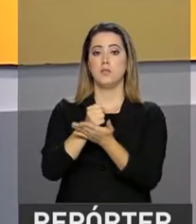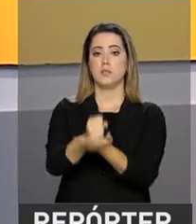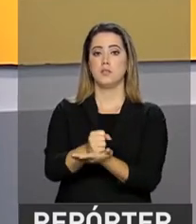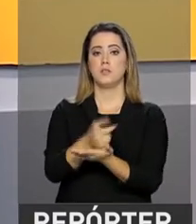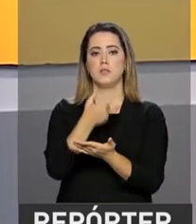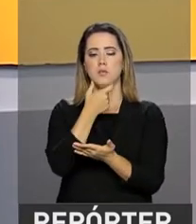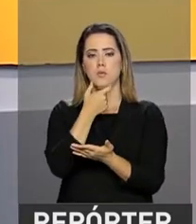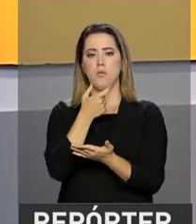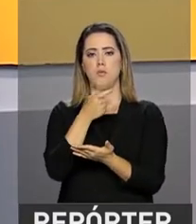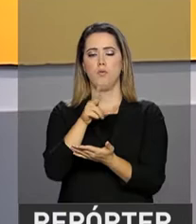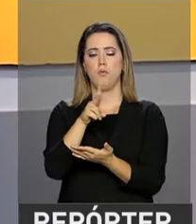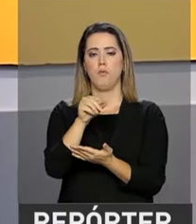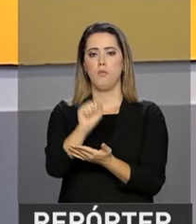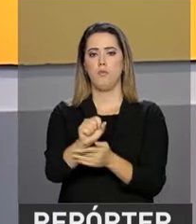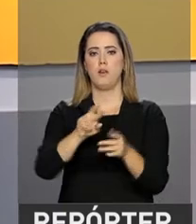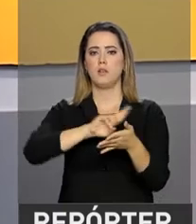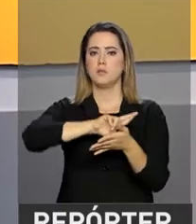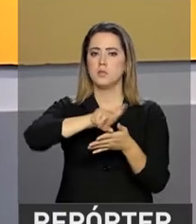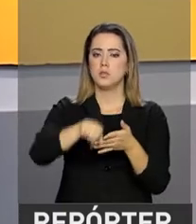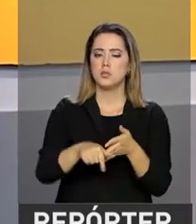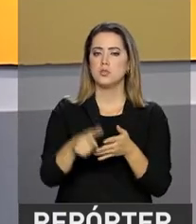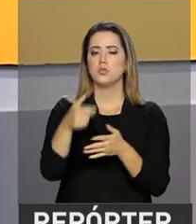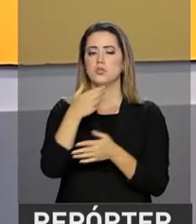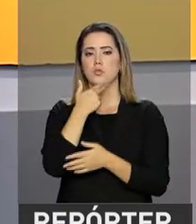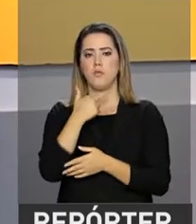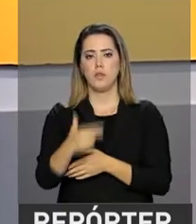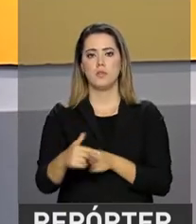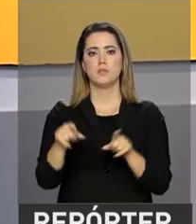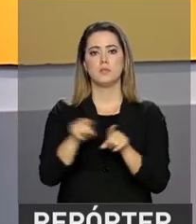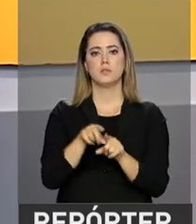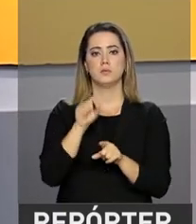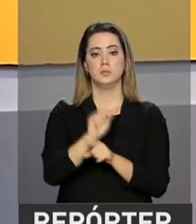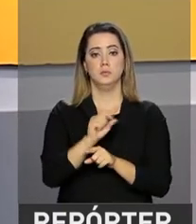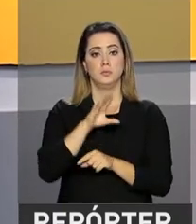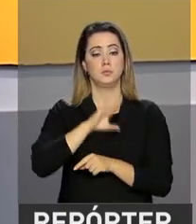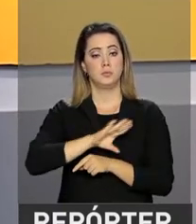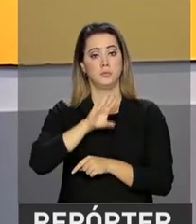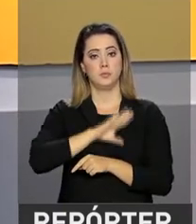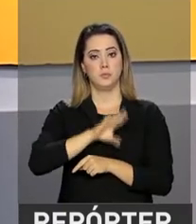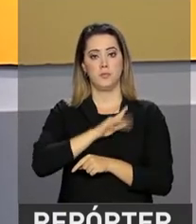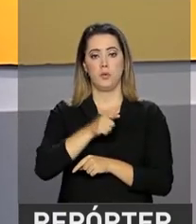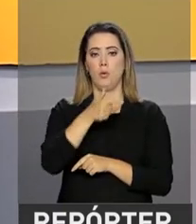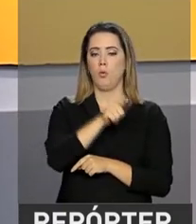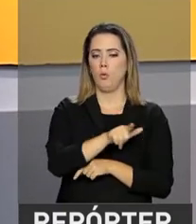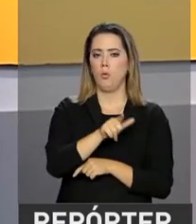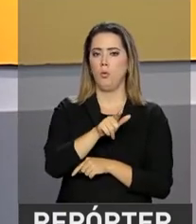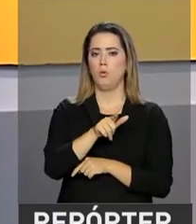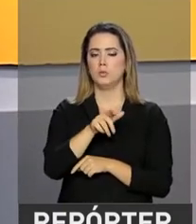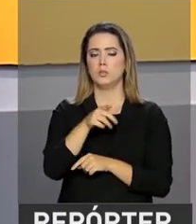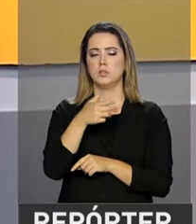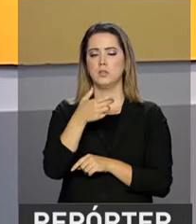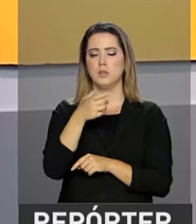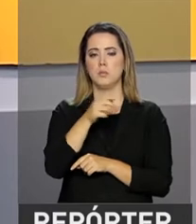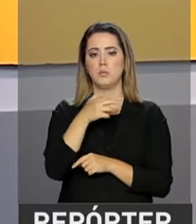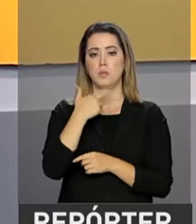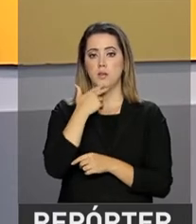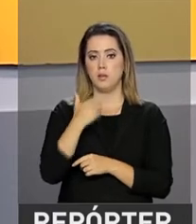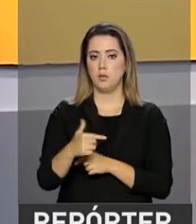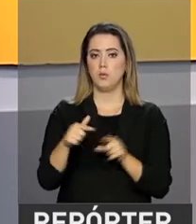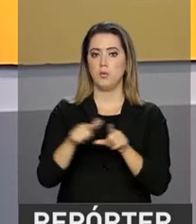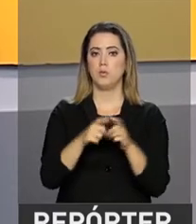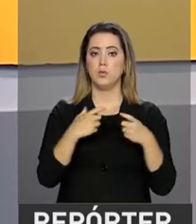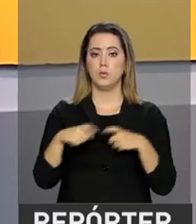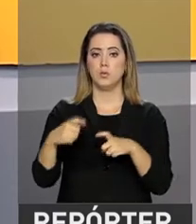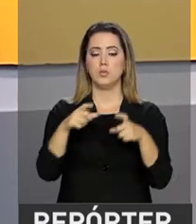alemão, espanhol, francês, italiano, japonês e de português como língua estrangeira. As aulas serão nos núcleos de